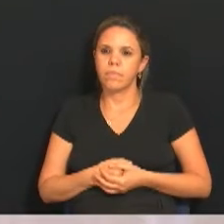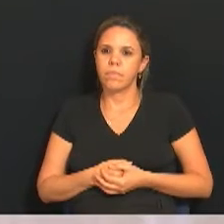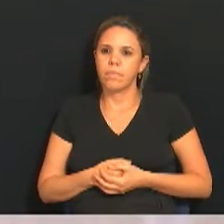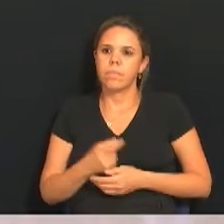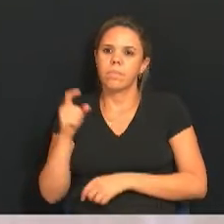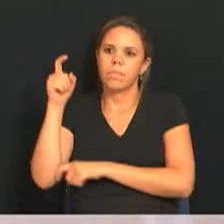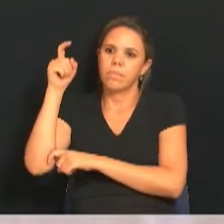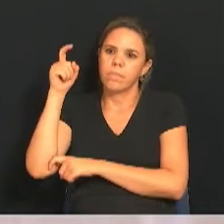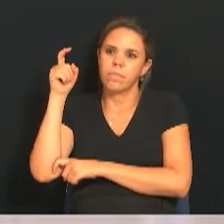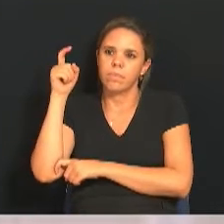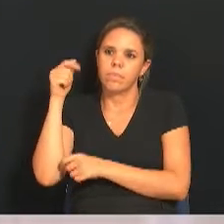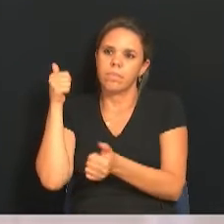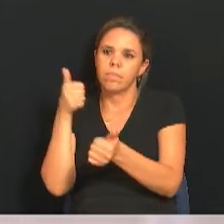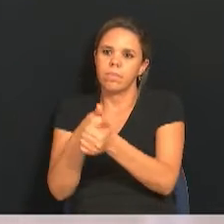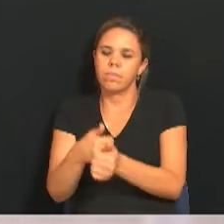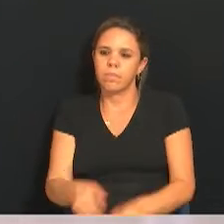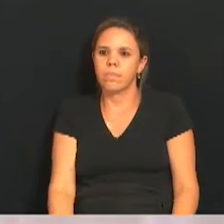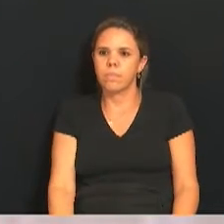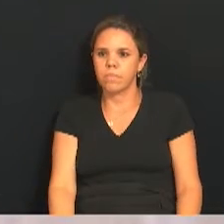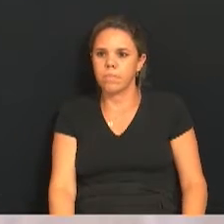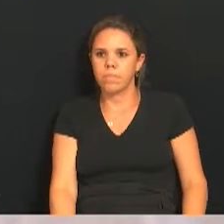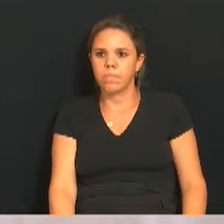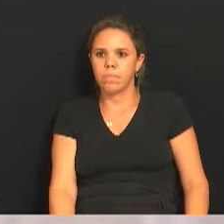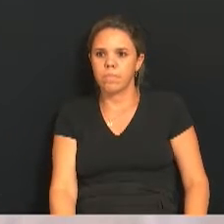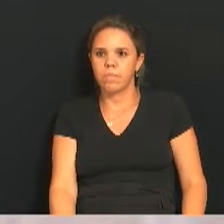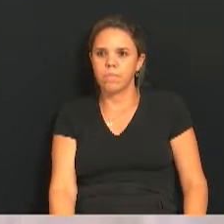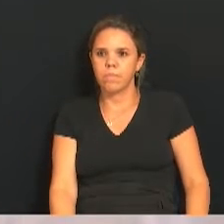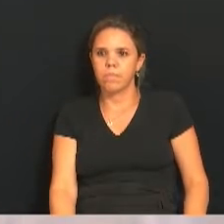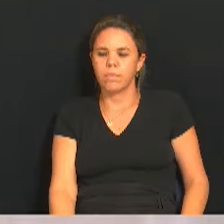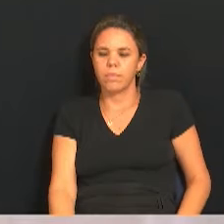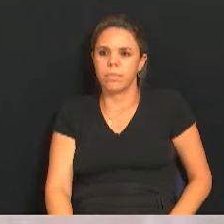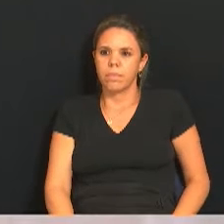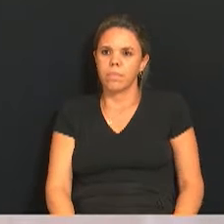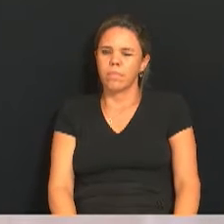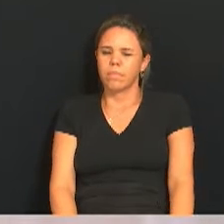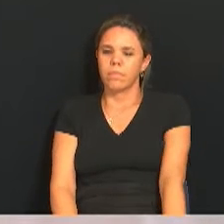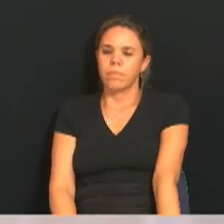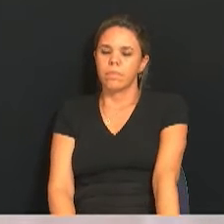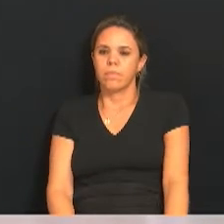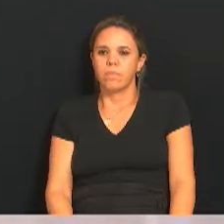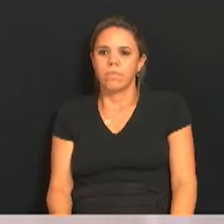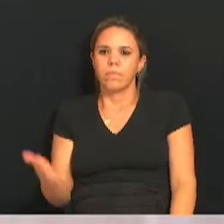quem mora próximo aos locais onde os moradores estão, de saberem